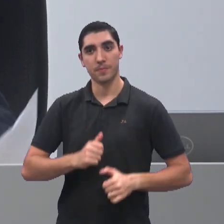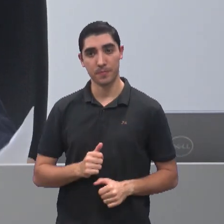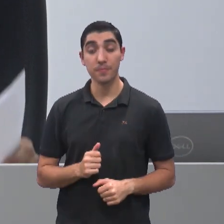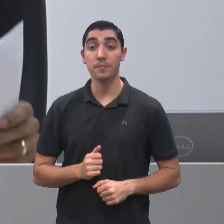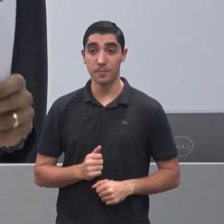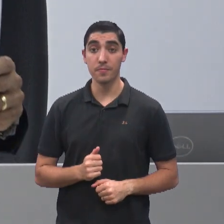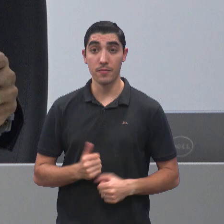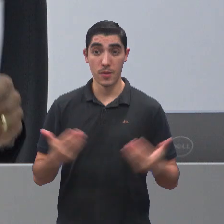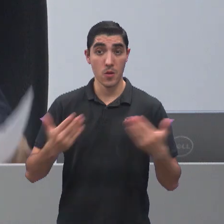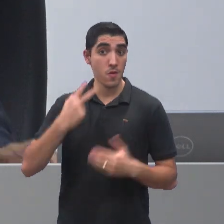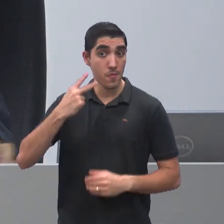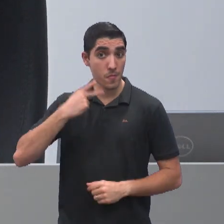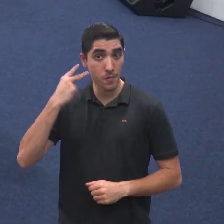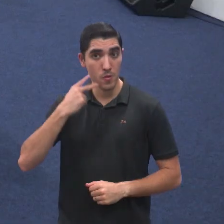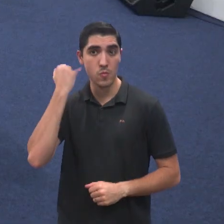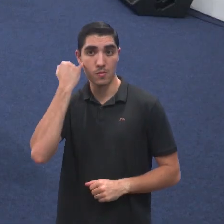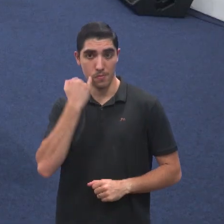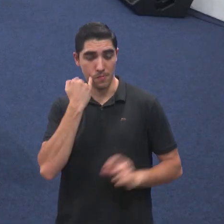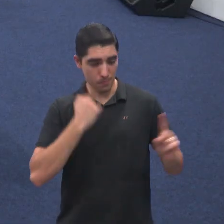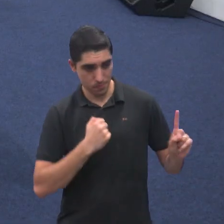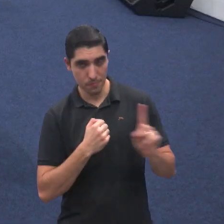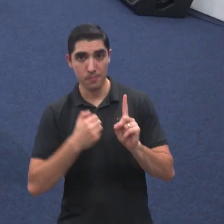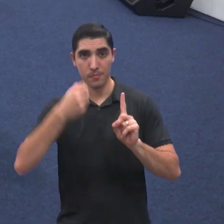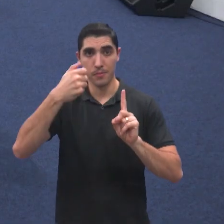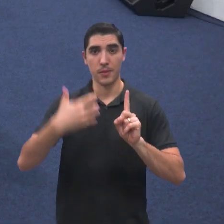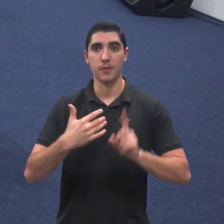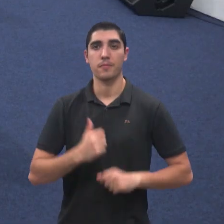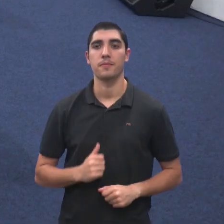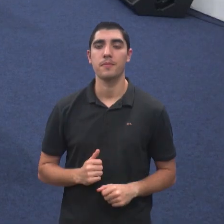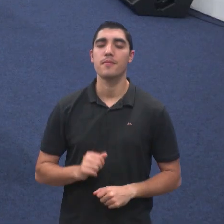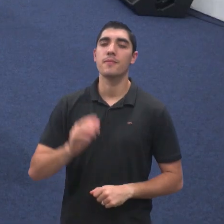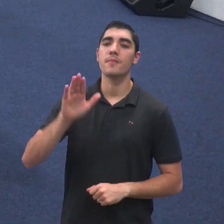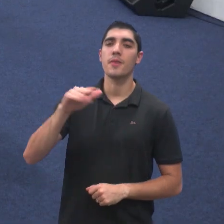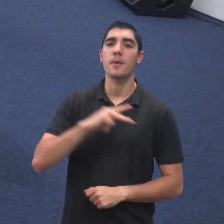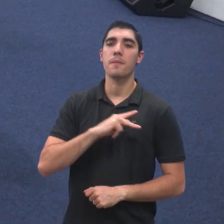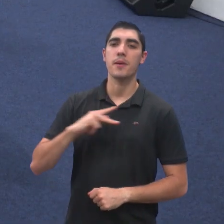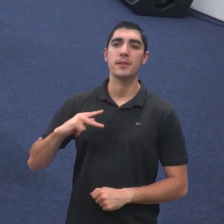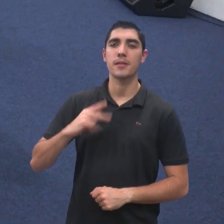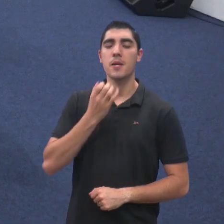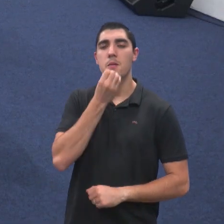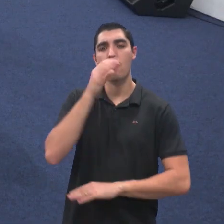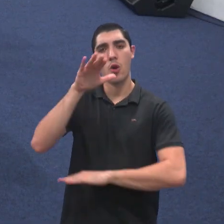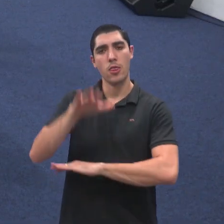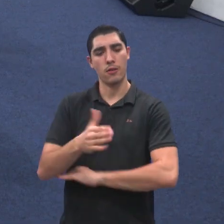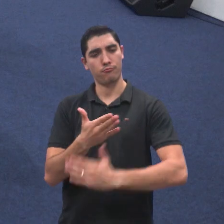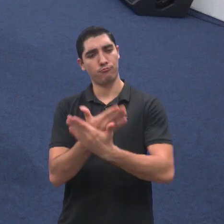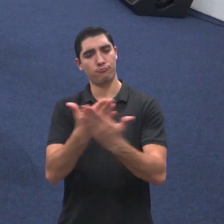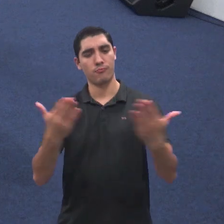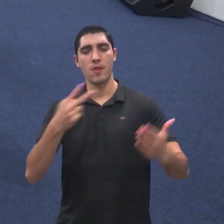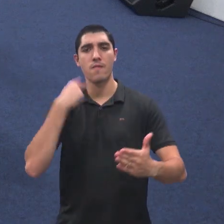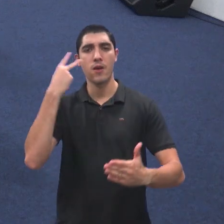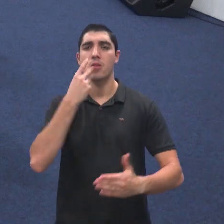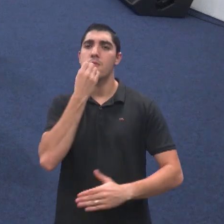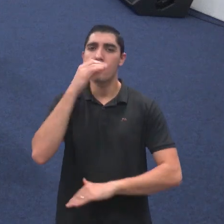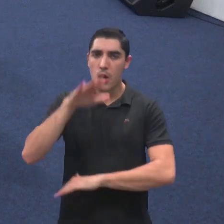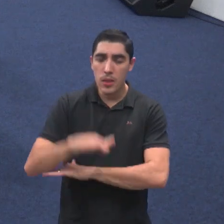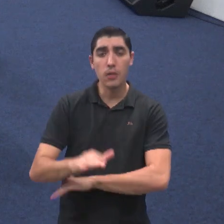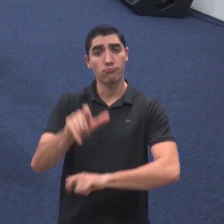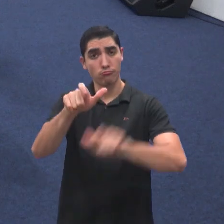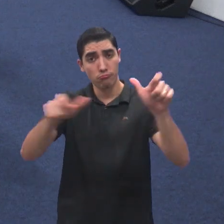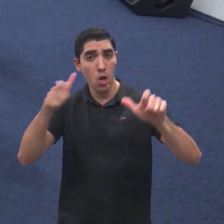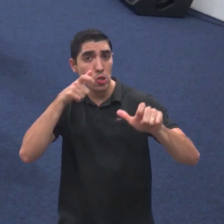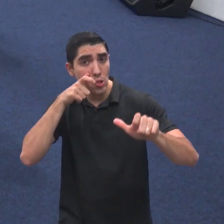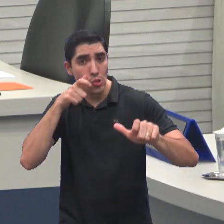o vereador José Luiz Nunes. Senhor presidente, boa tarde a todos os vereadores, público que nos acompanha